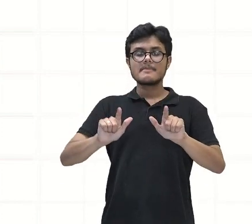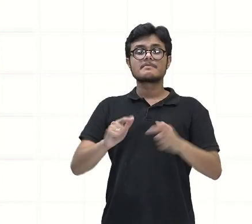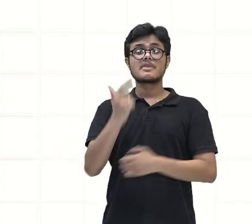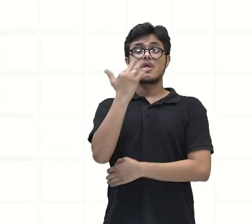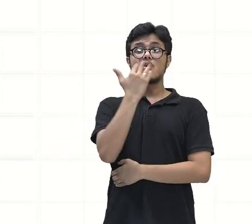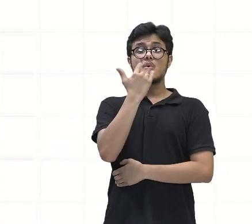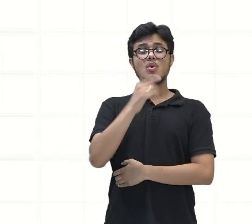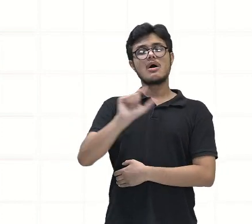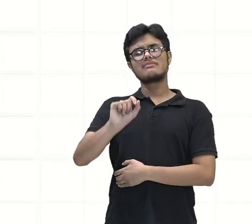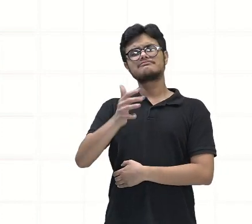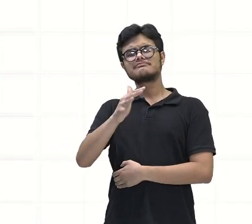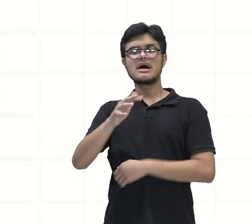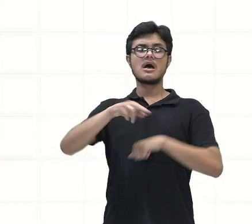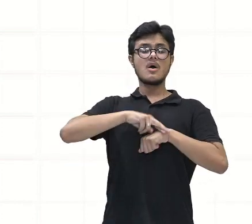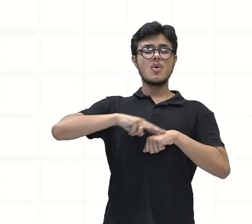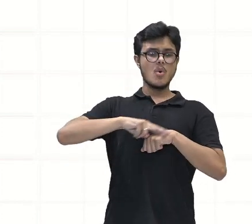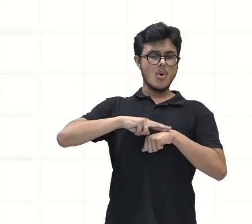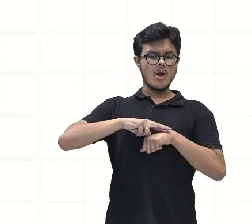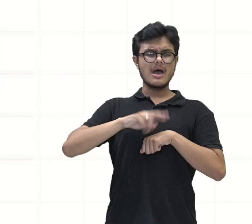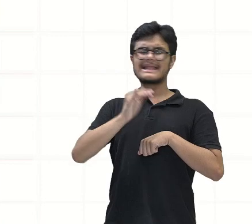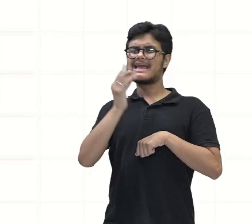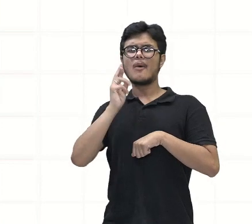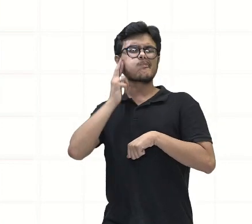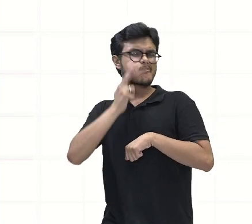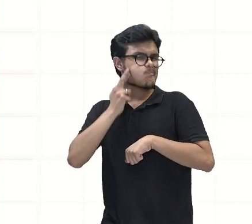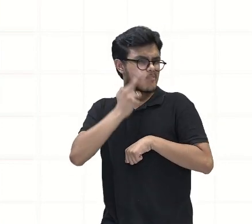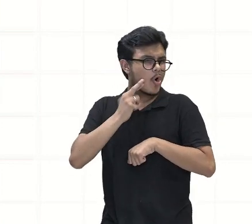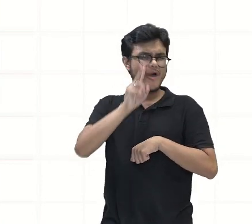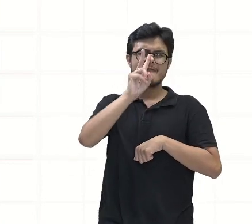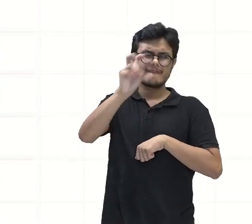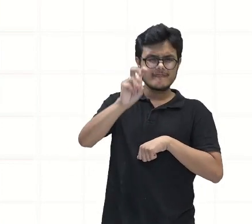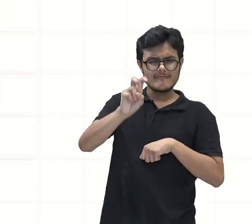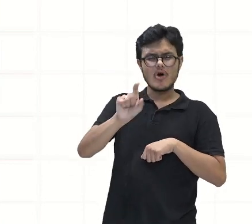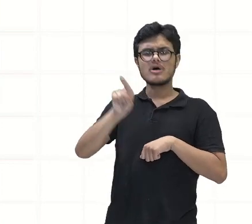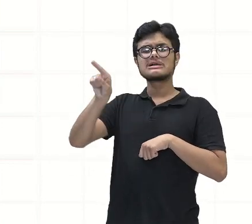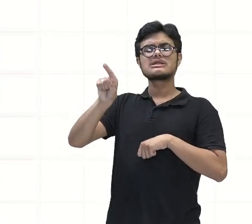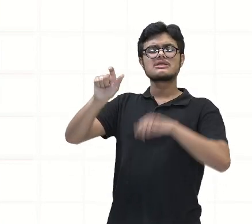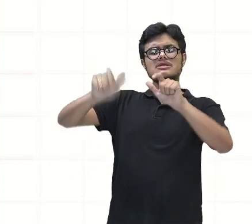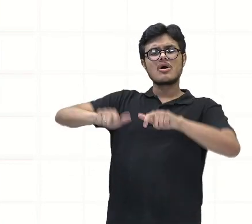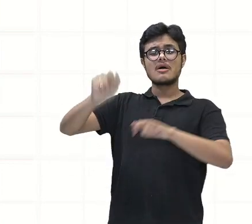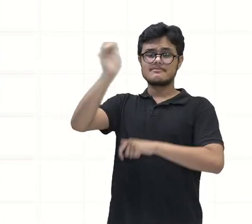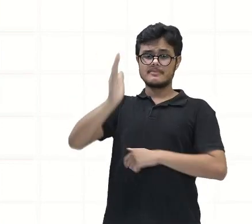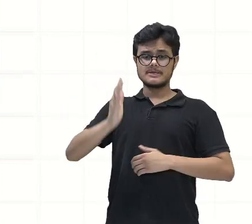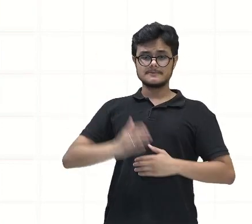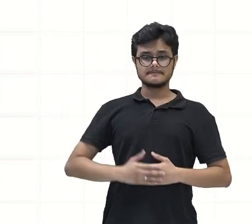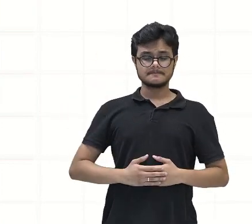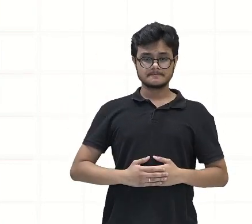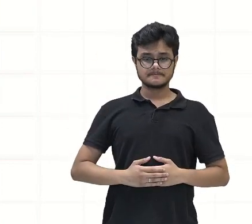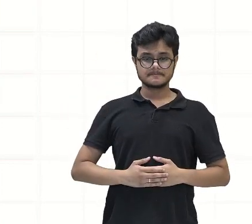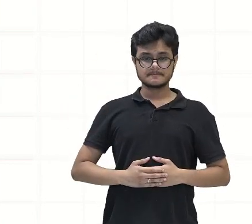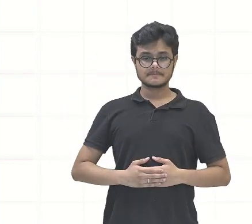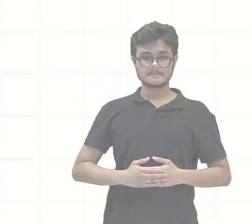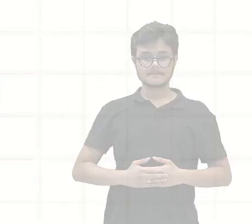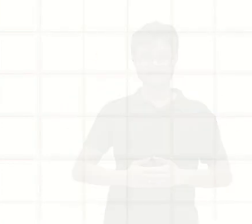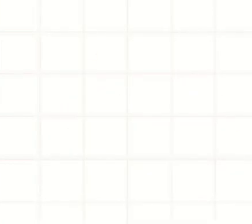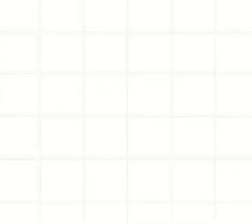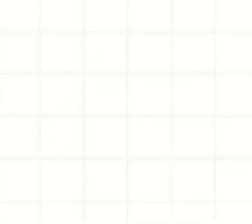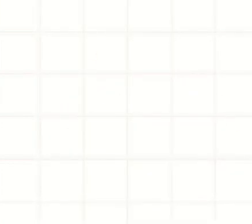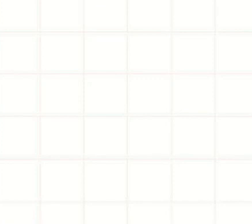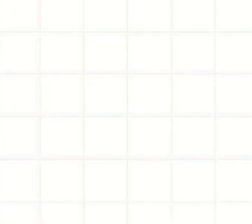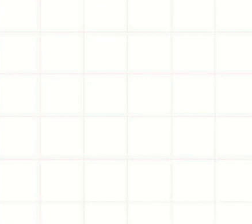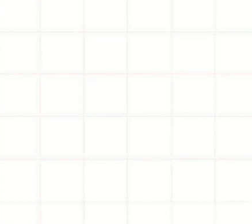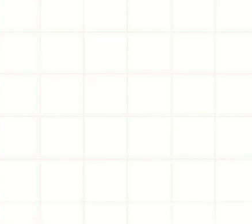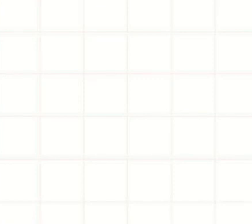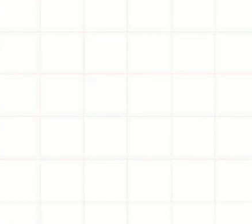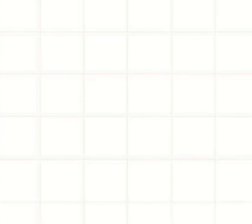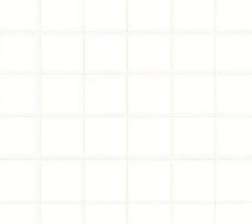na cor num tom aí um rosa escuro né aí nessa parte do Brasil e aí por exemplo um outro outro